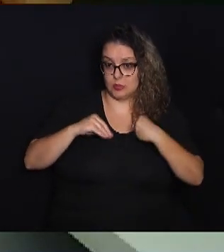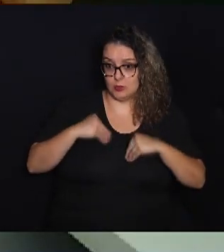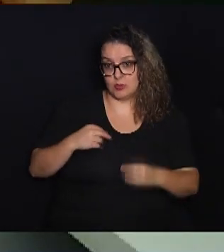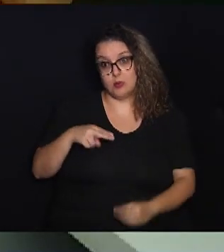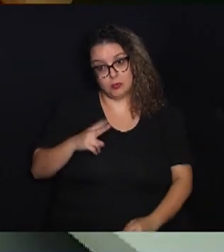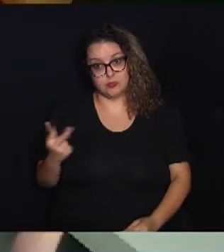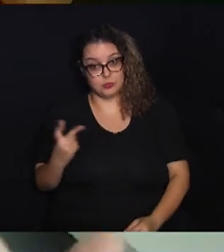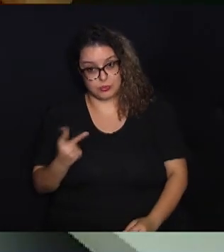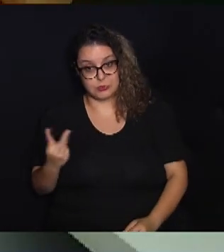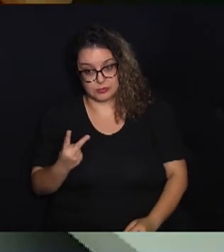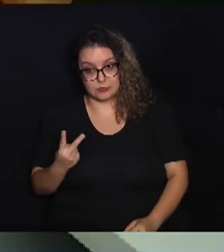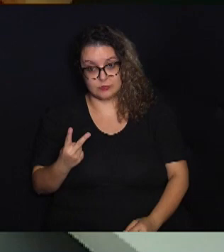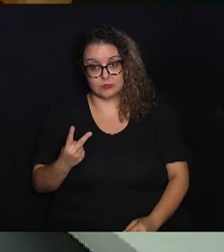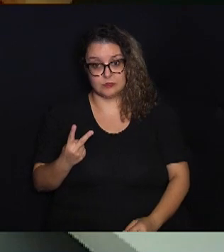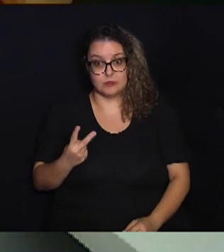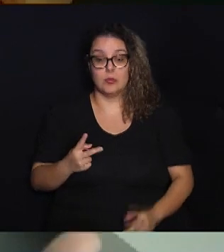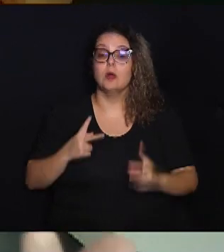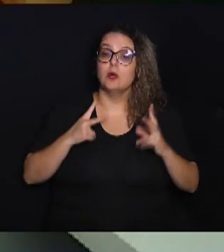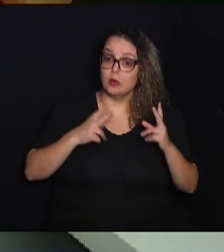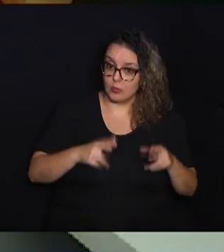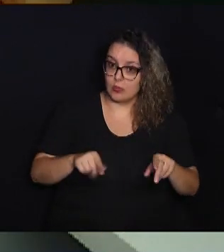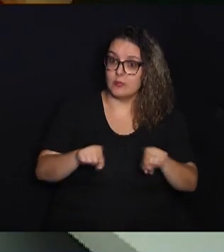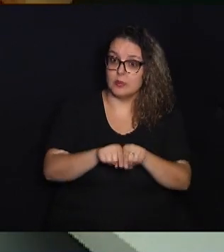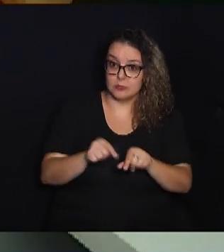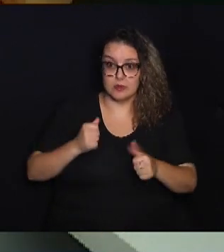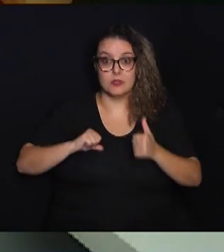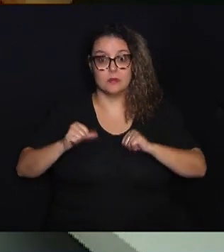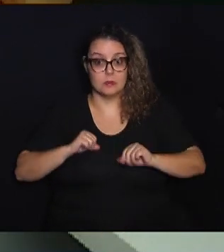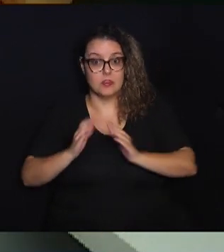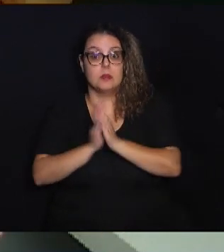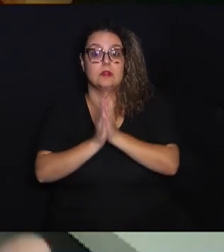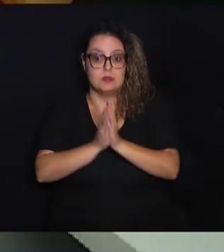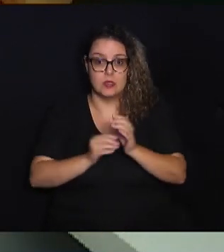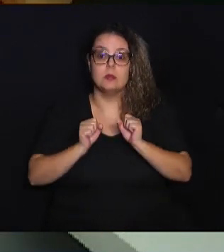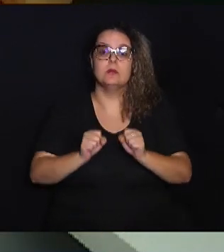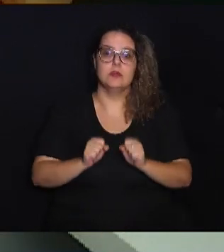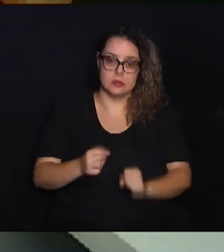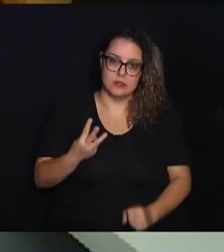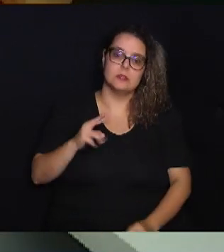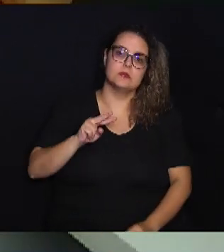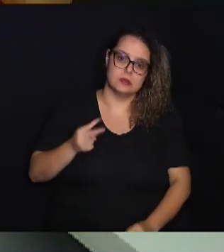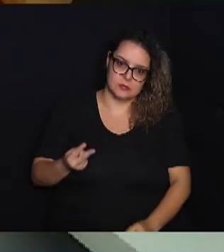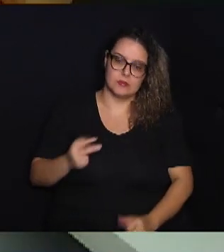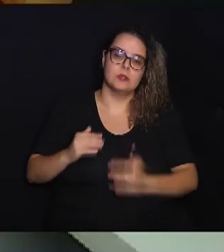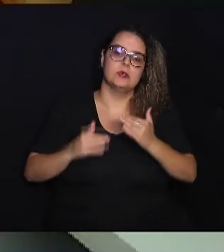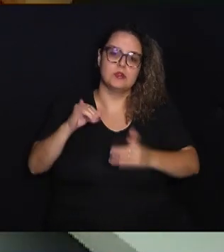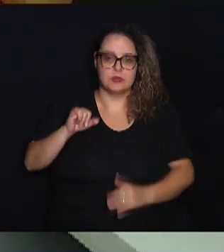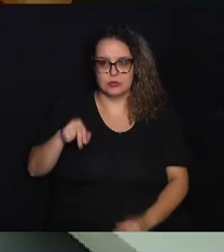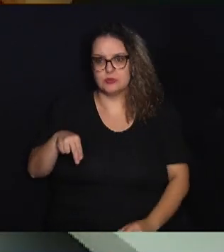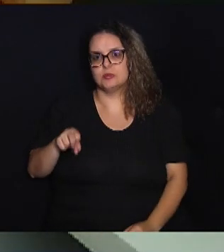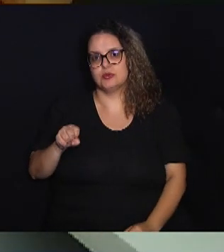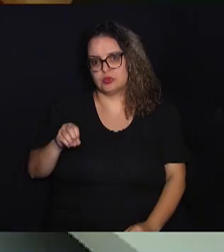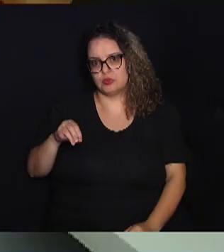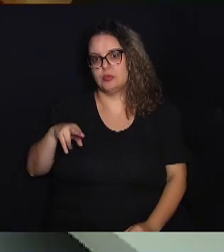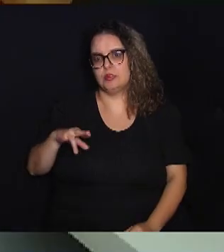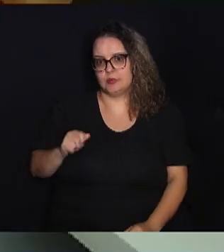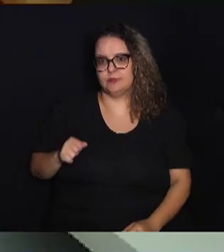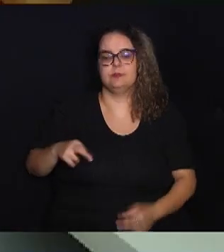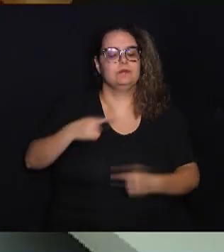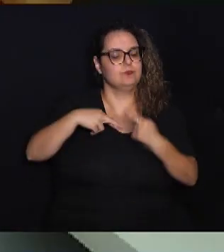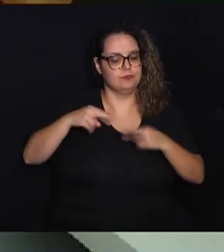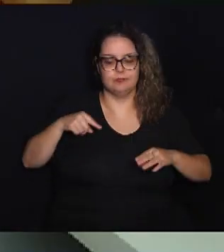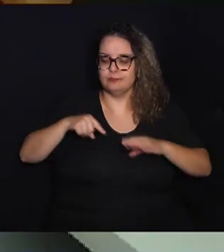ambos, assim como quem tem ansiedade e depressão tem 3 vezes mais chance de desenvolver insônia. Então, eles são intimamente